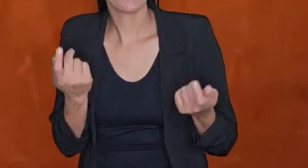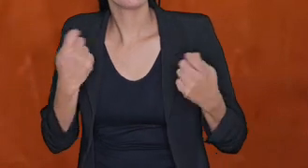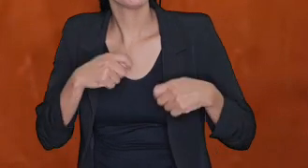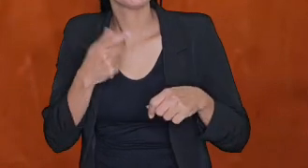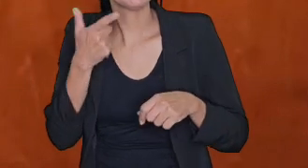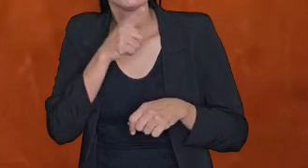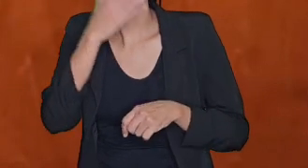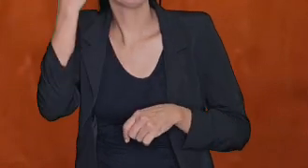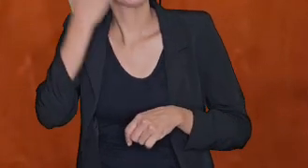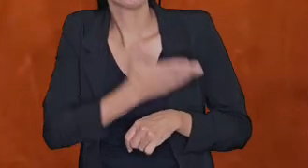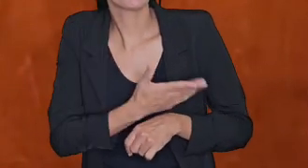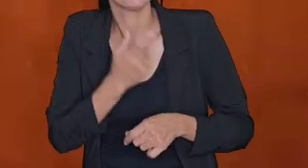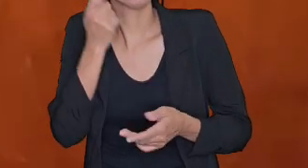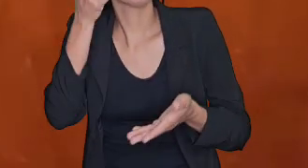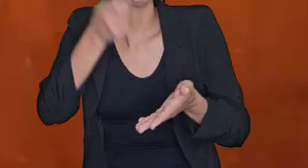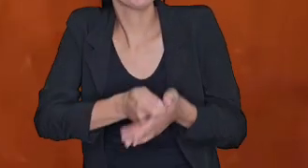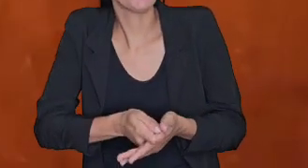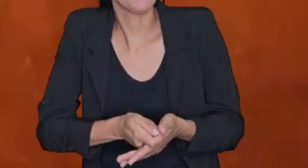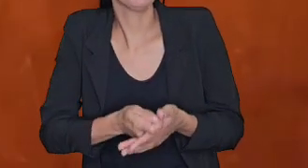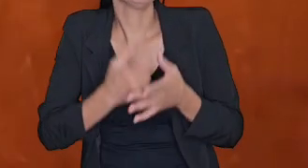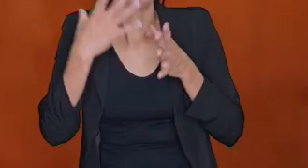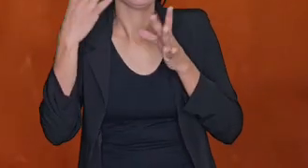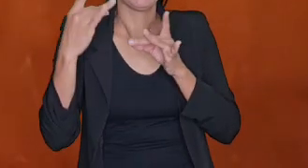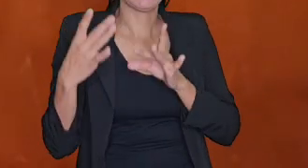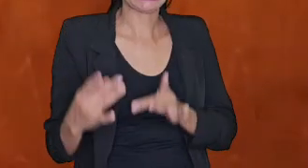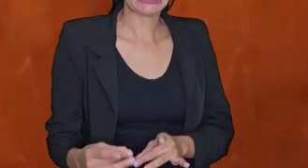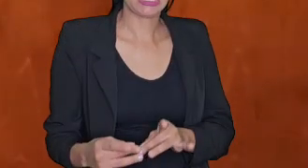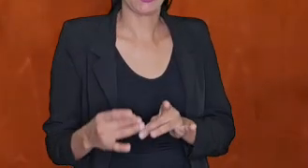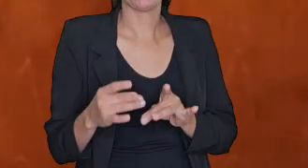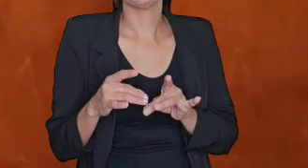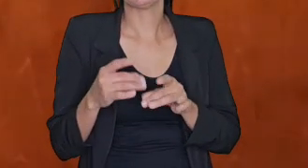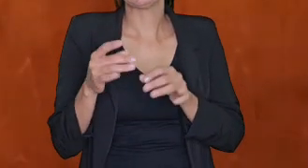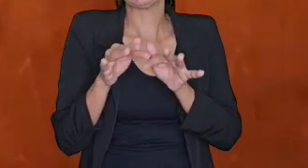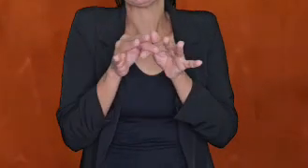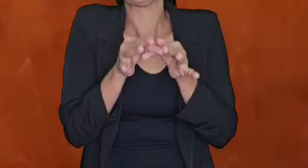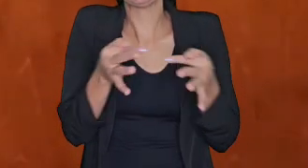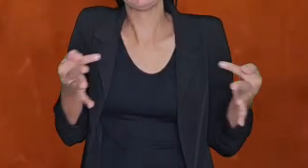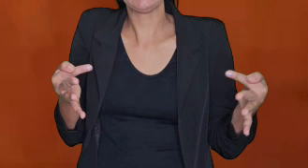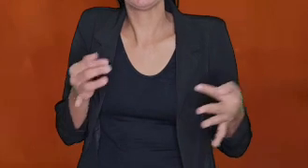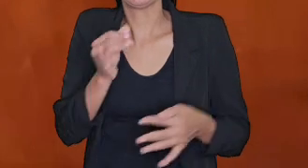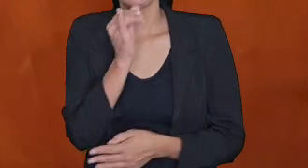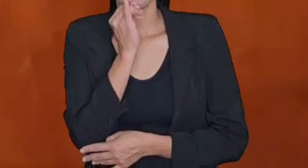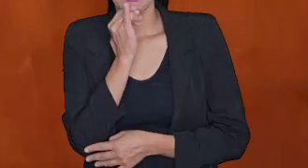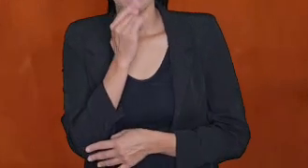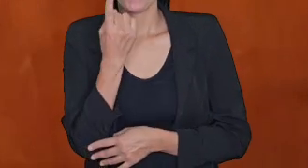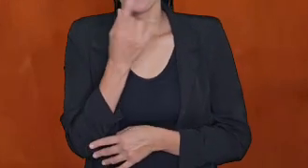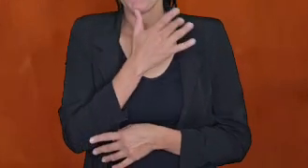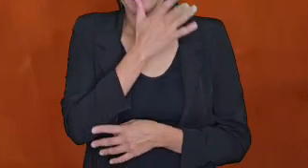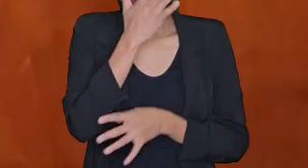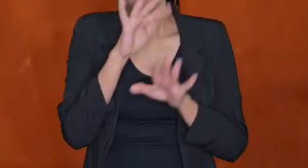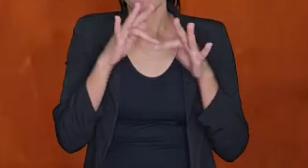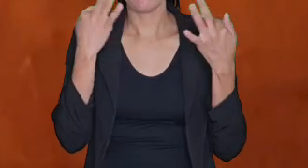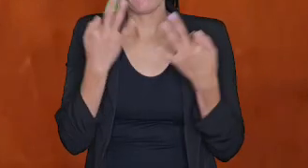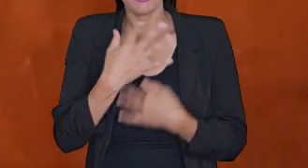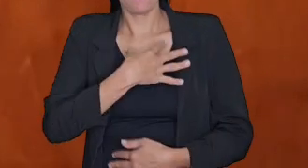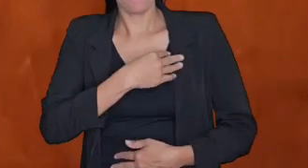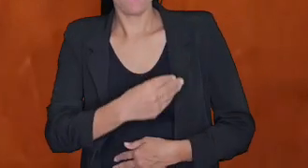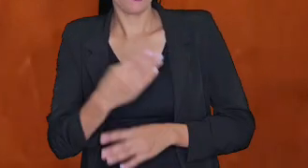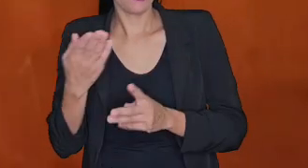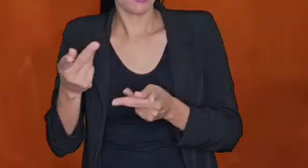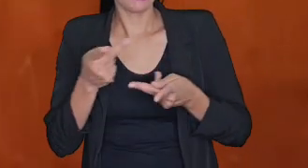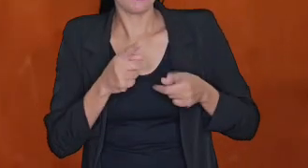acha a que nível a gente teria que entrar nessa prova de quitação? Poderia ser uma descrição genérica? Vamos supor